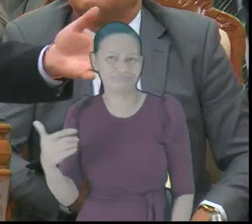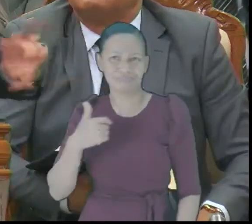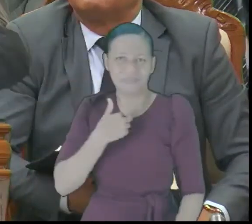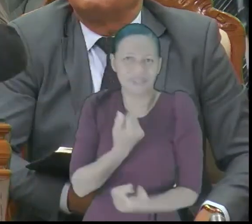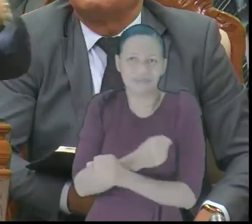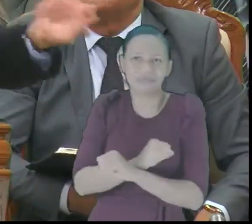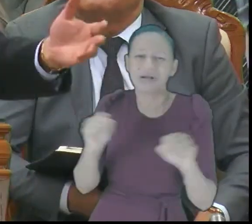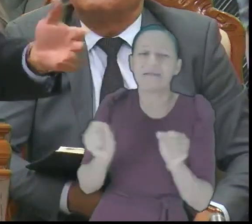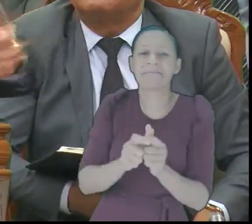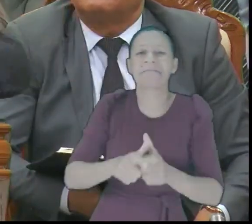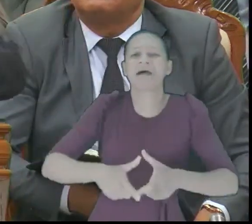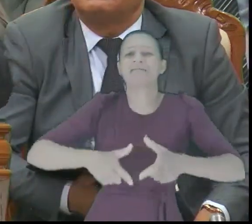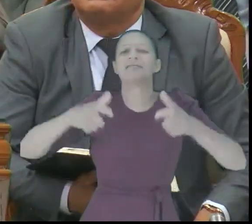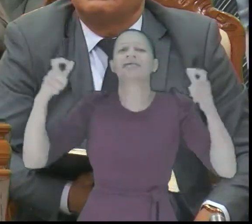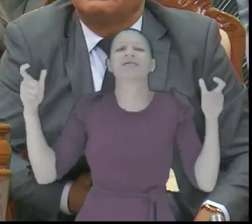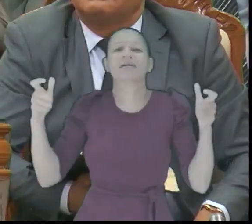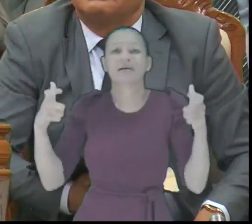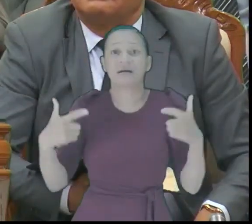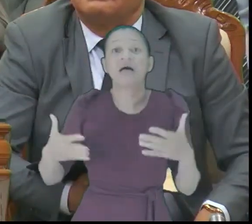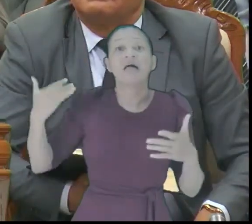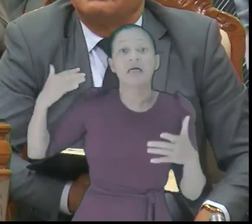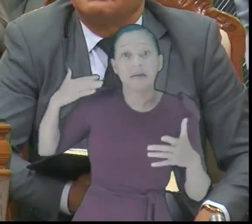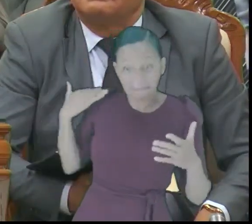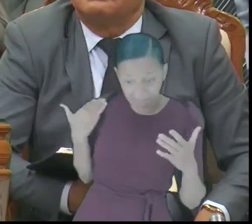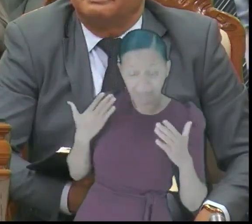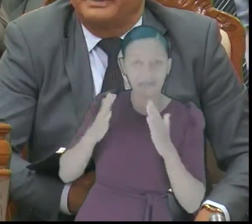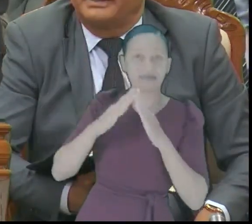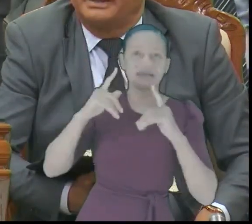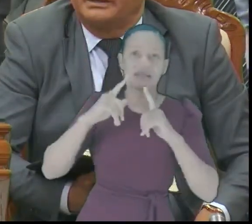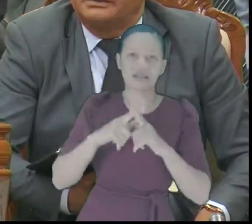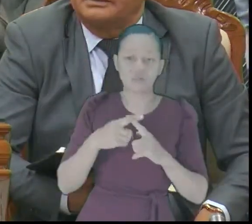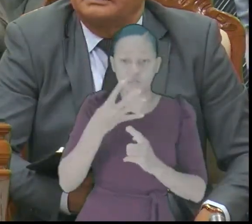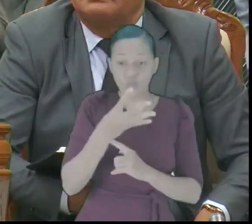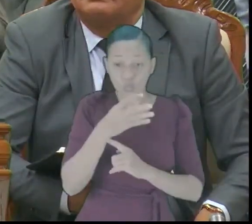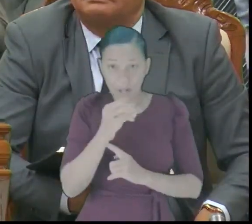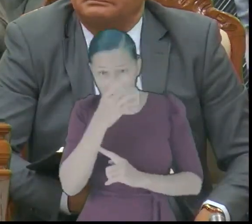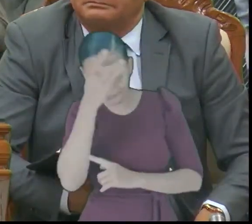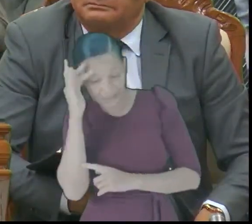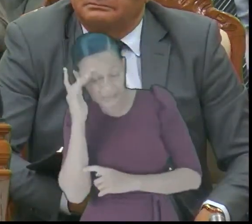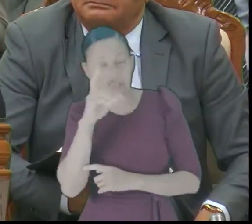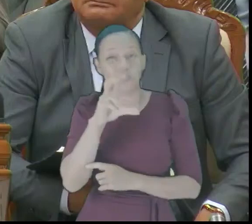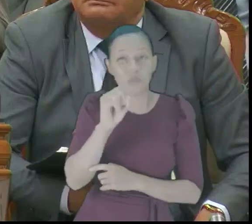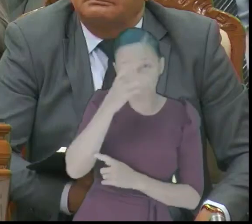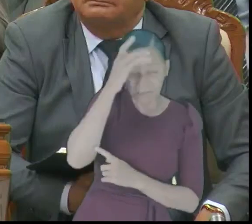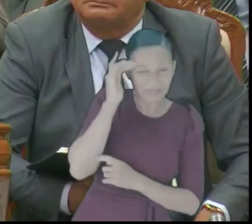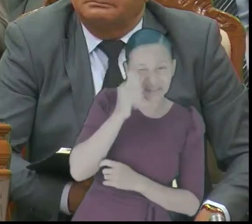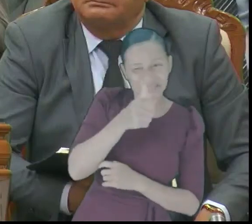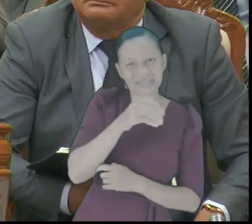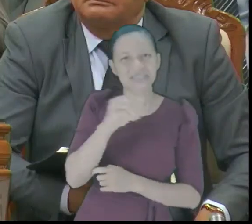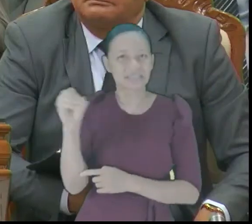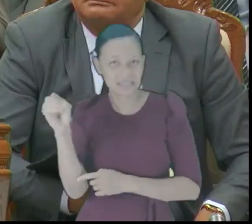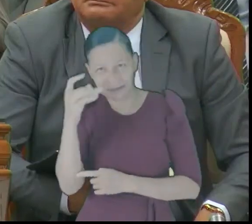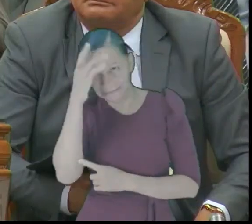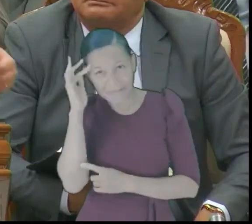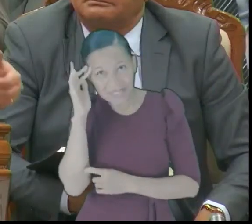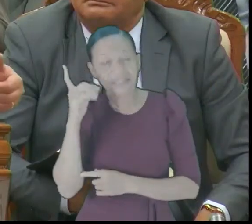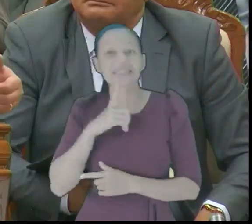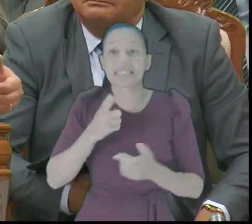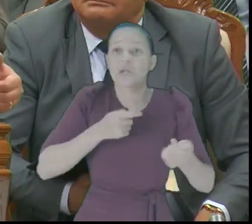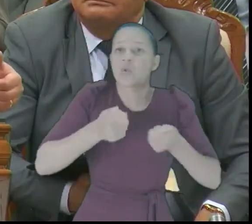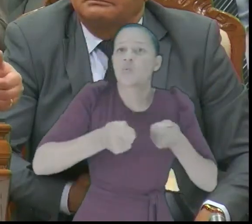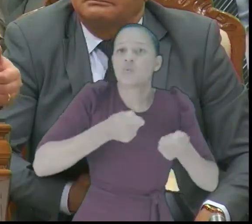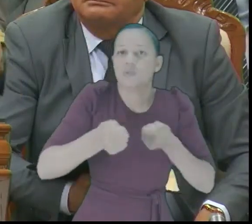com os irmãos. Muita gente. No tempo que as igrejas eram 40 pessoas, 50 pessoas, 100 pessoas, os pastores eles tinham mais